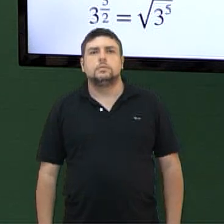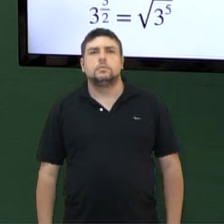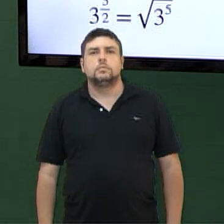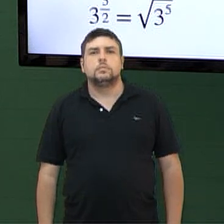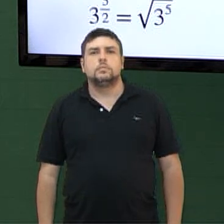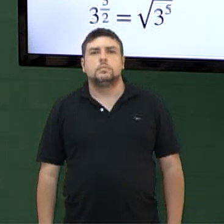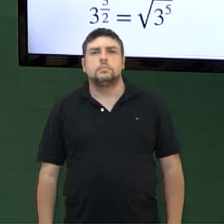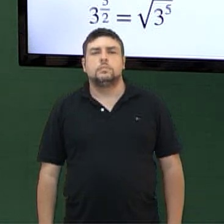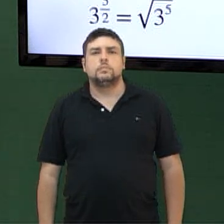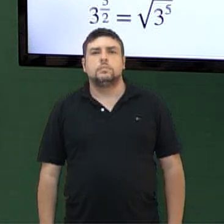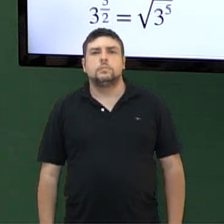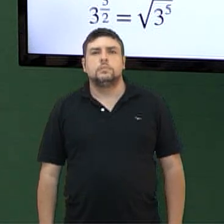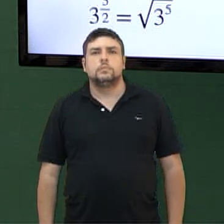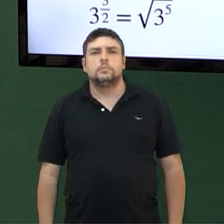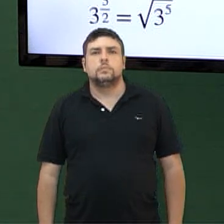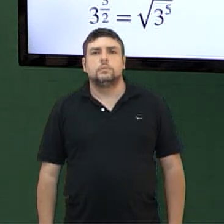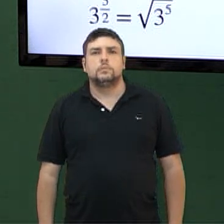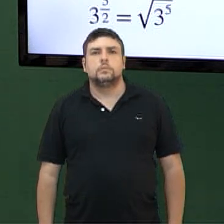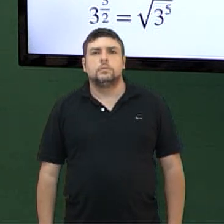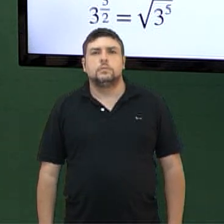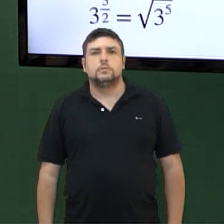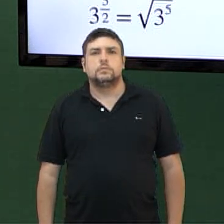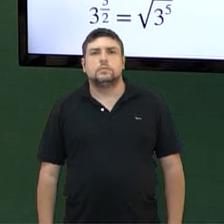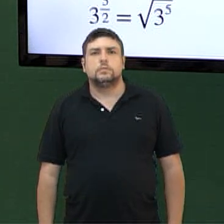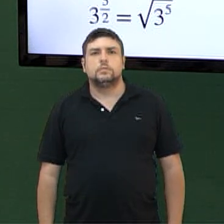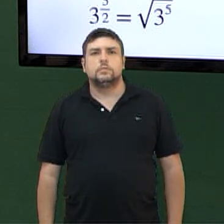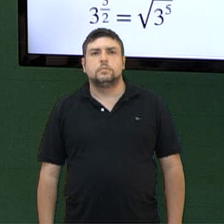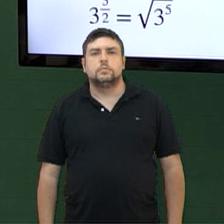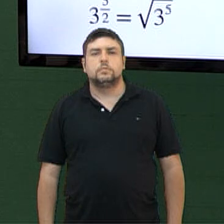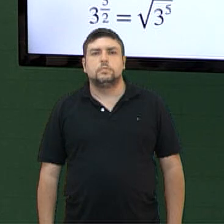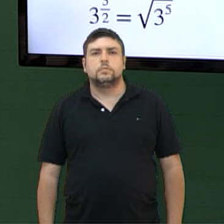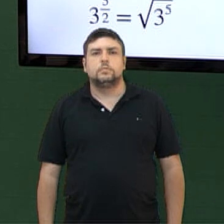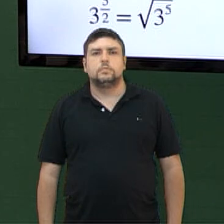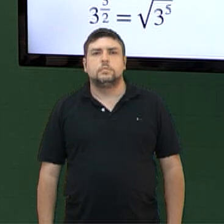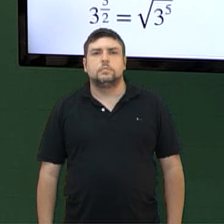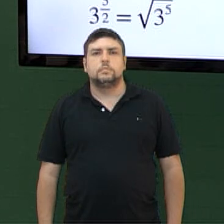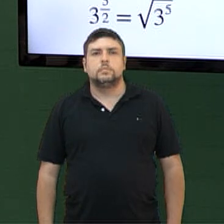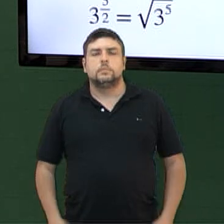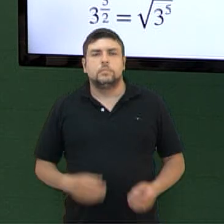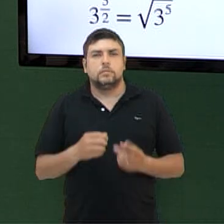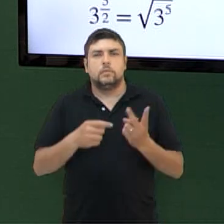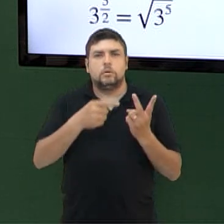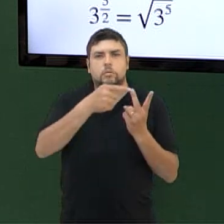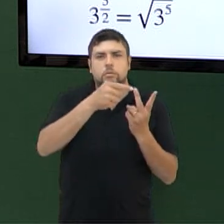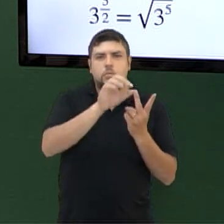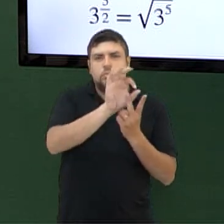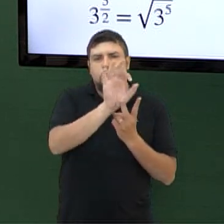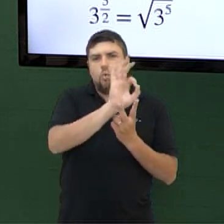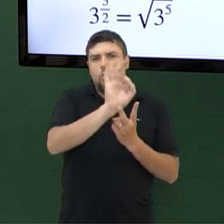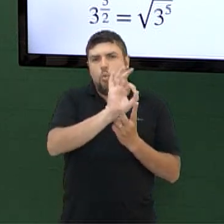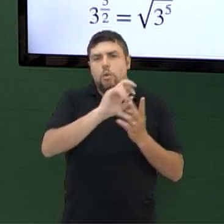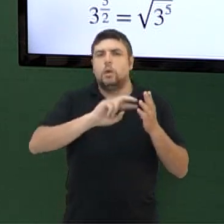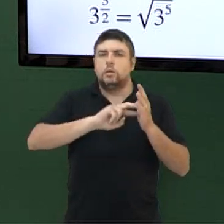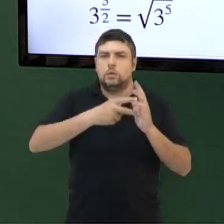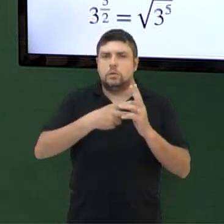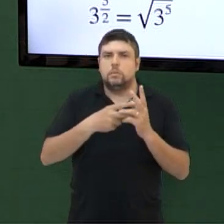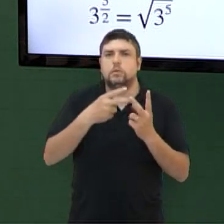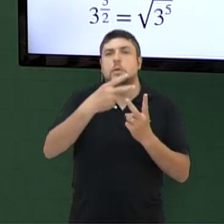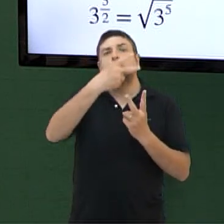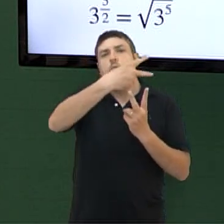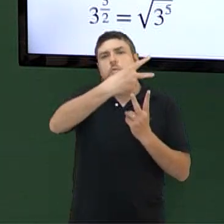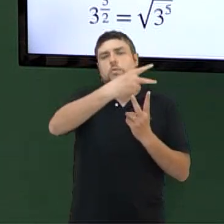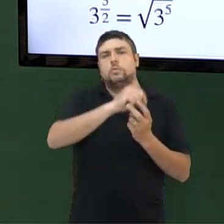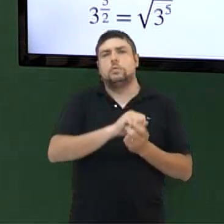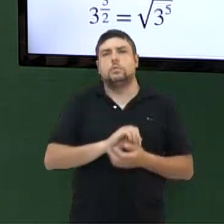Quem é o índice e quem é o expoente aqui? O índice é 2, não aparece é 2, o expoente é 1. Então,